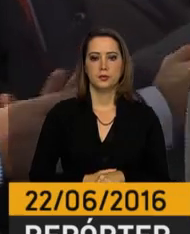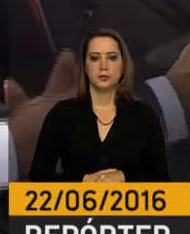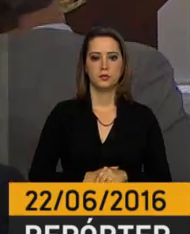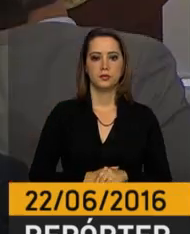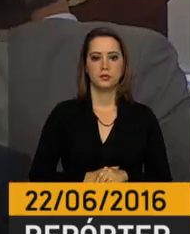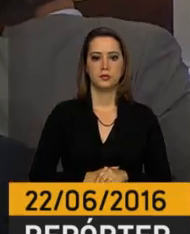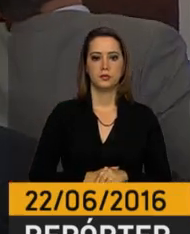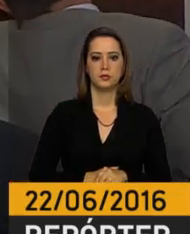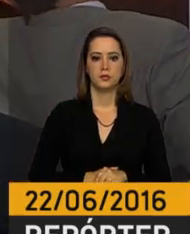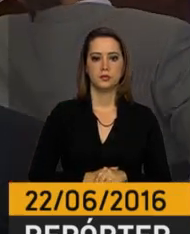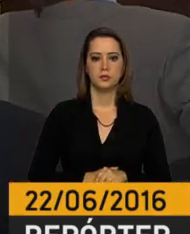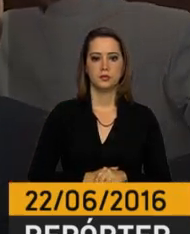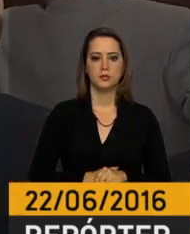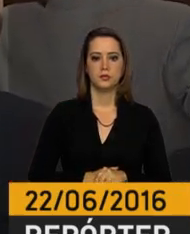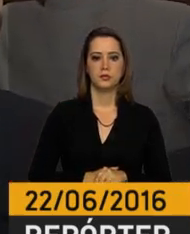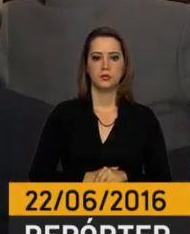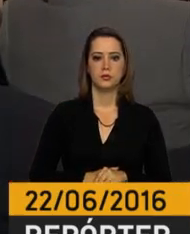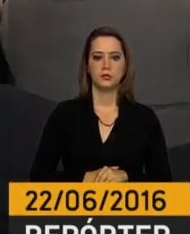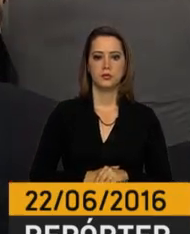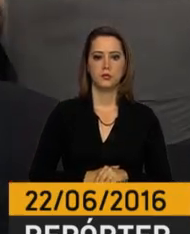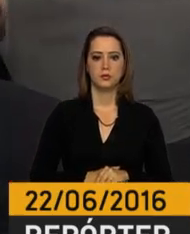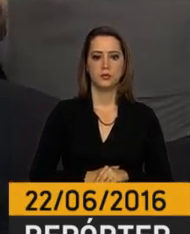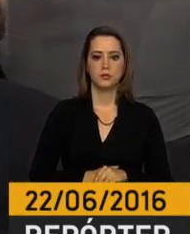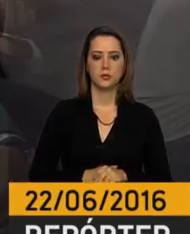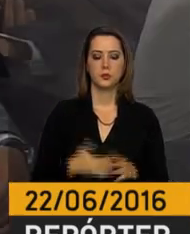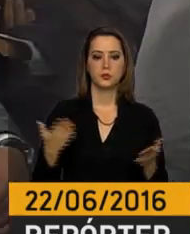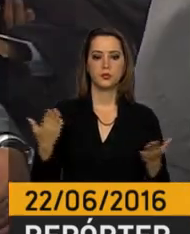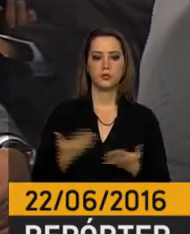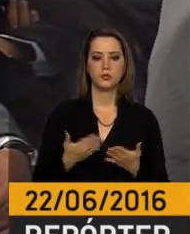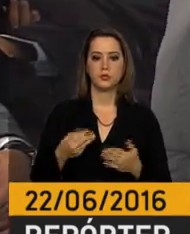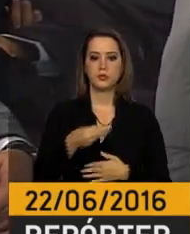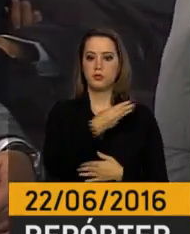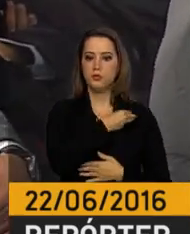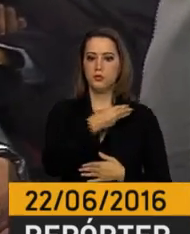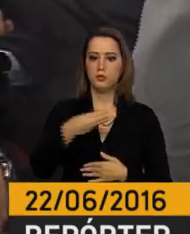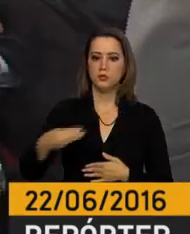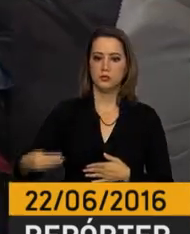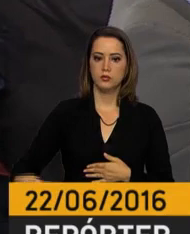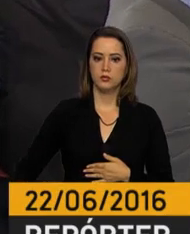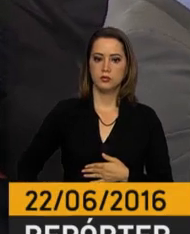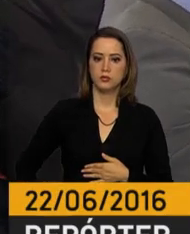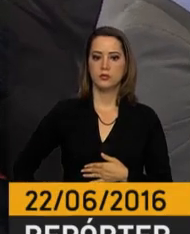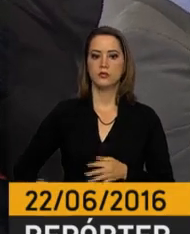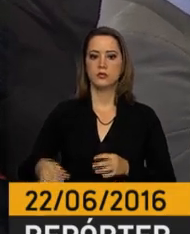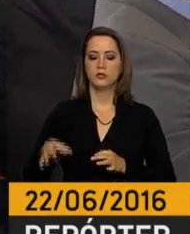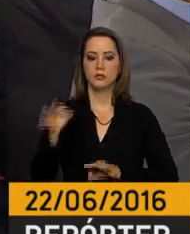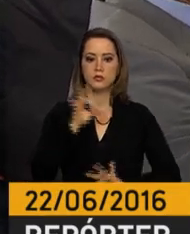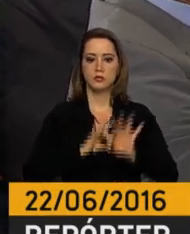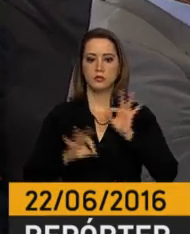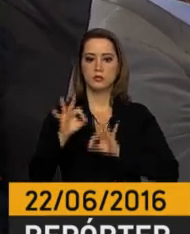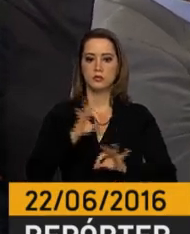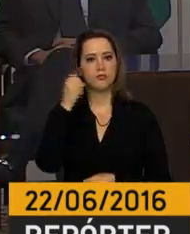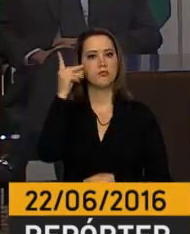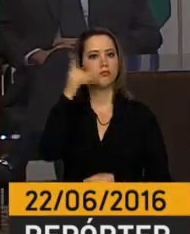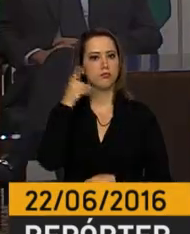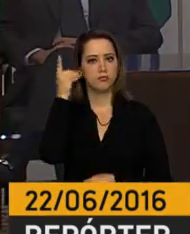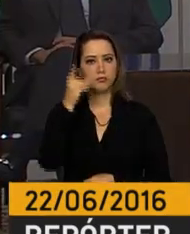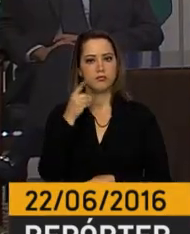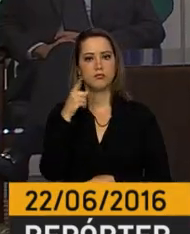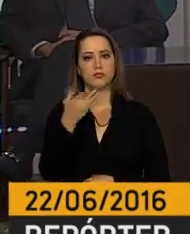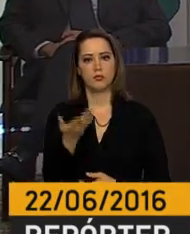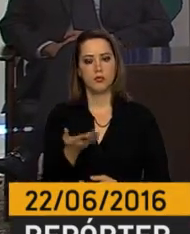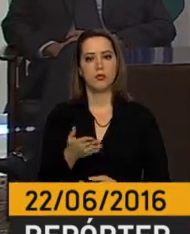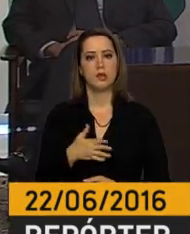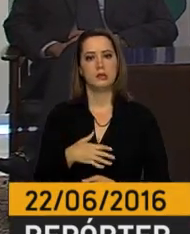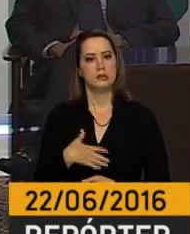todos ouviremos agora o ministro de estado interino do planejamento desenvolvimento e gestão Diogo Oliveira uma